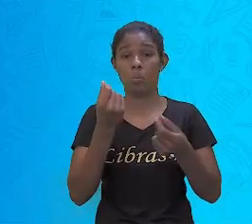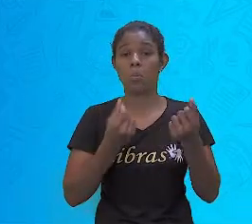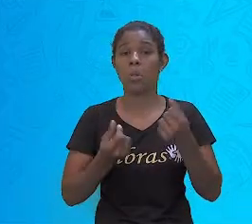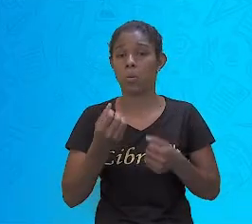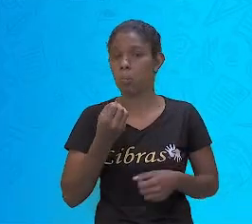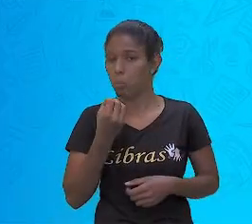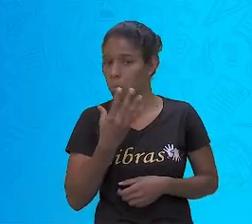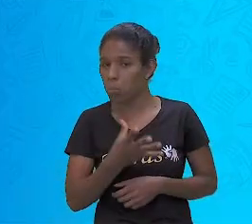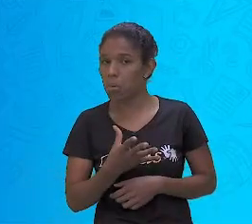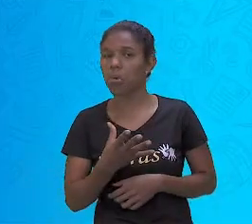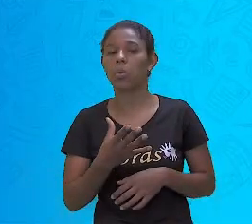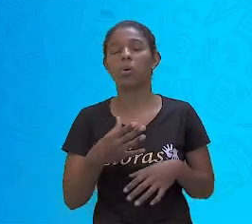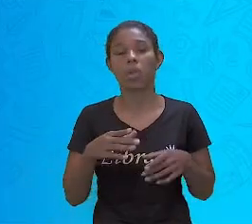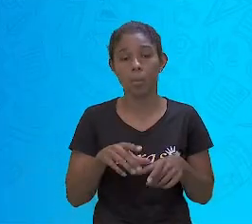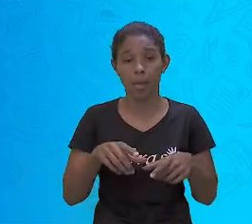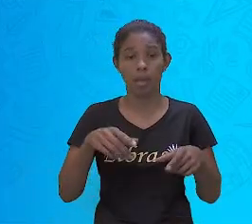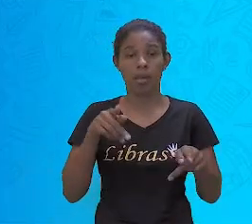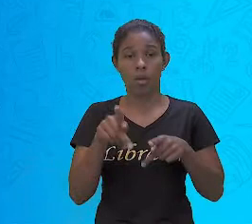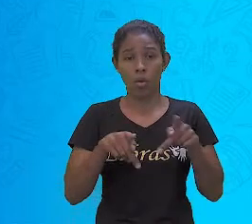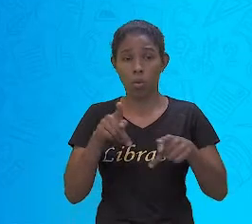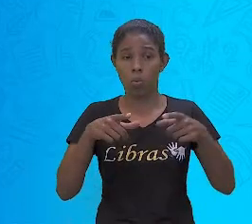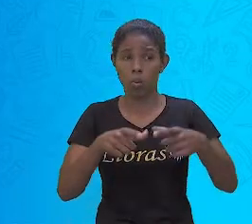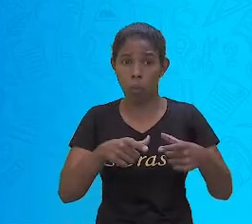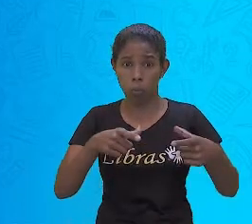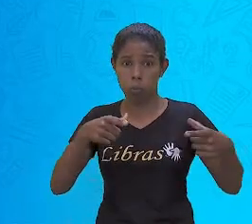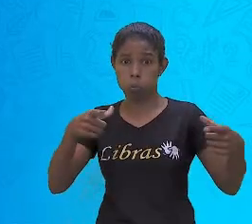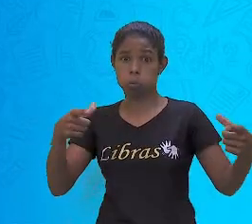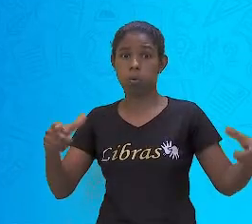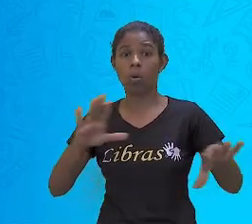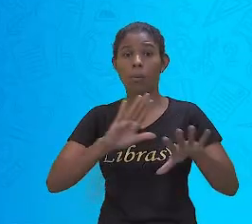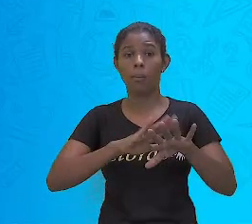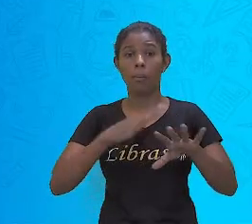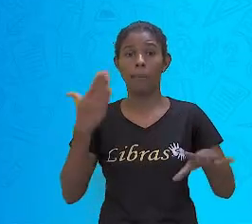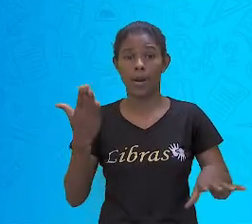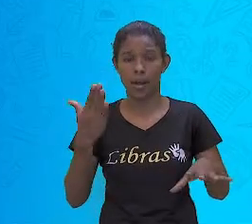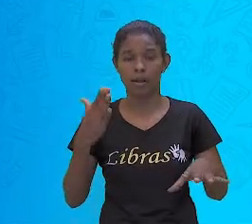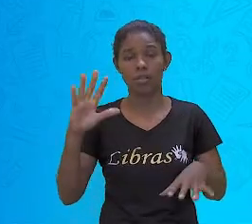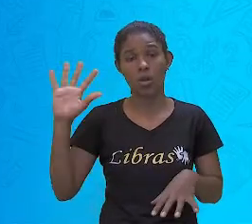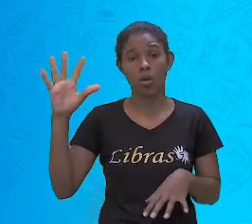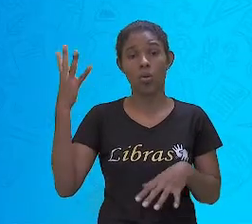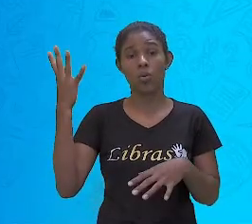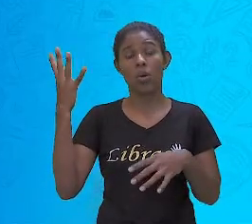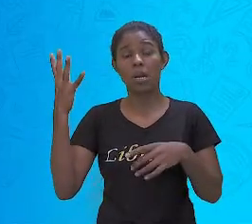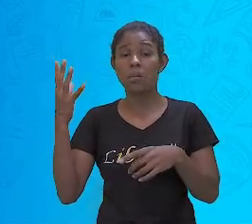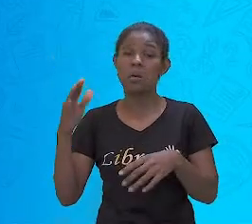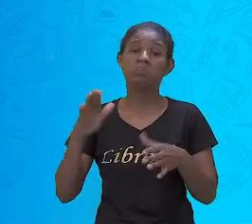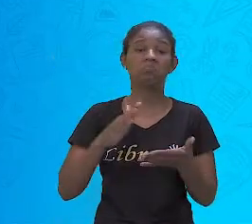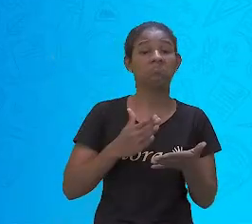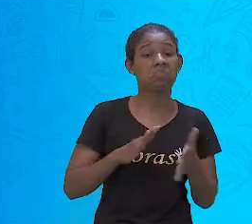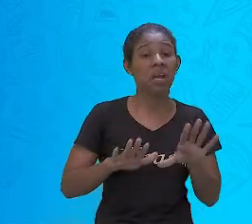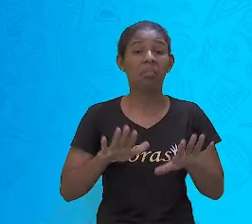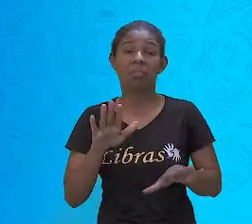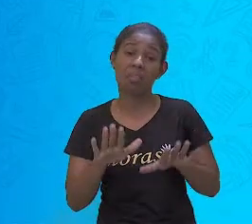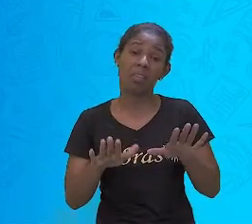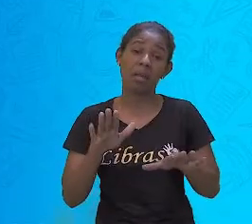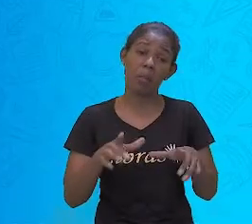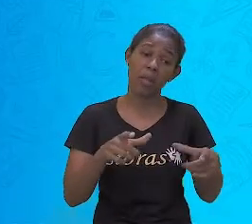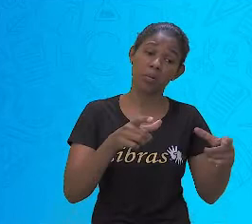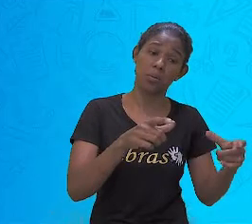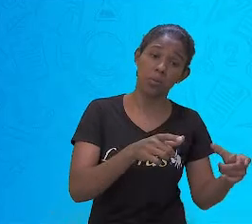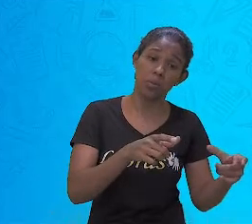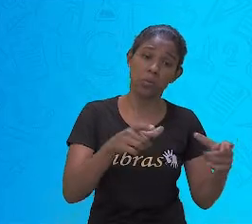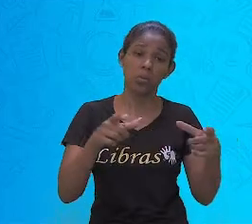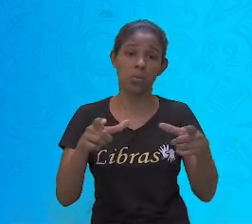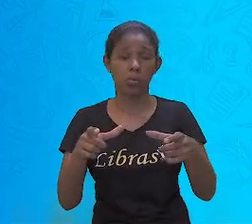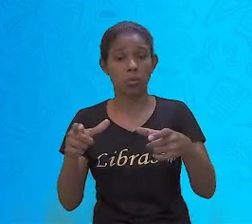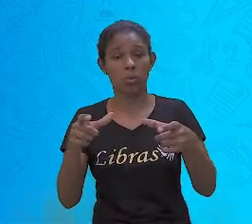além de ser a mais populosa e povoada. O clima varia de acordo com a localização, sendo tropical, atlântico